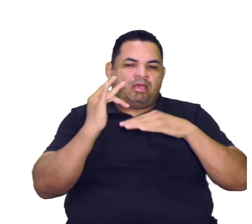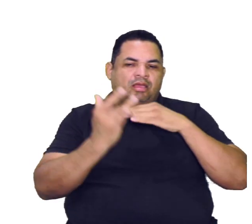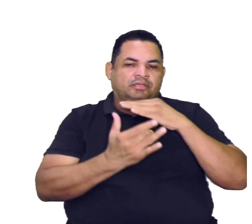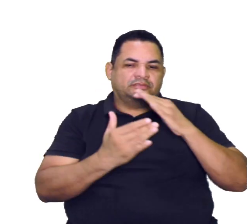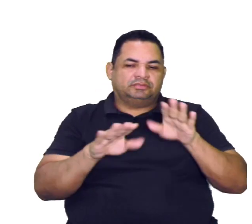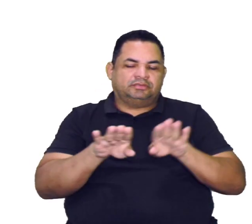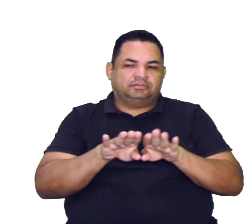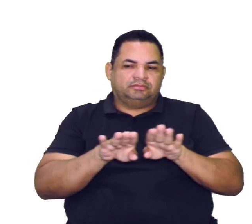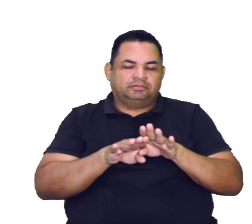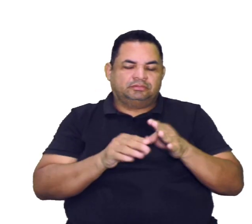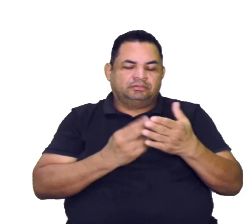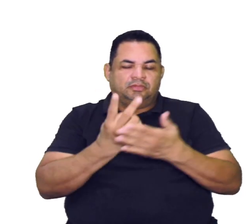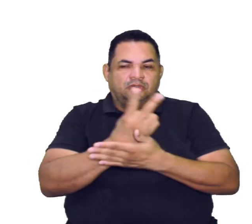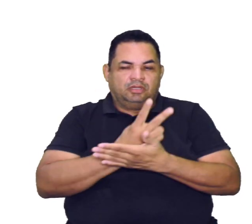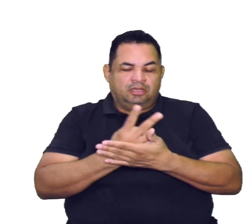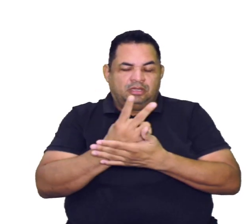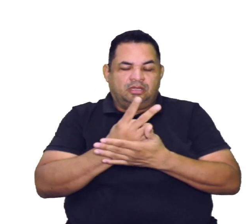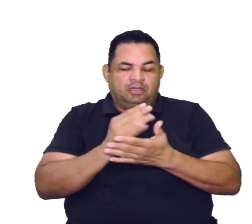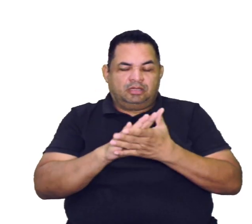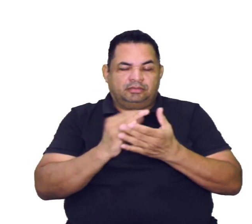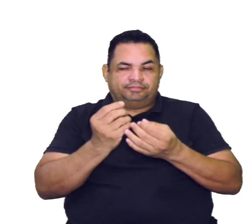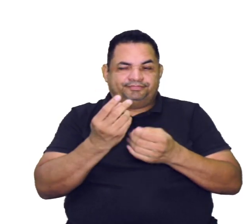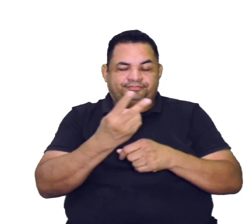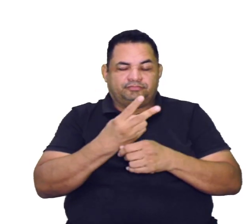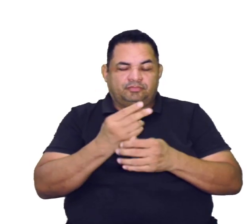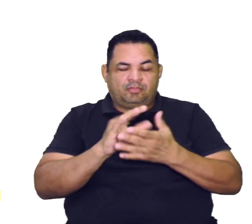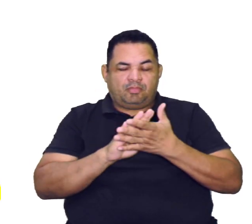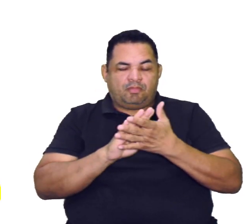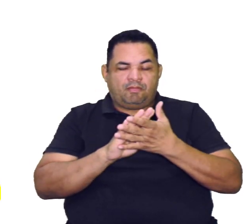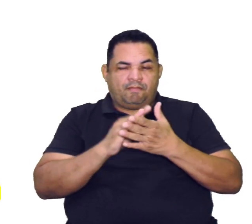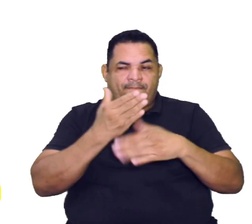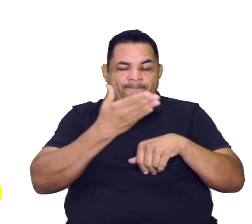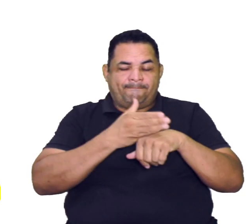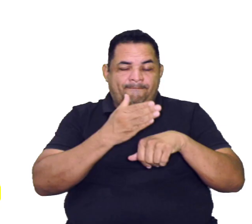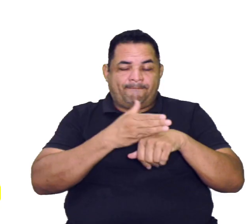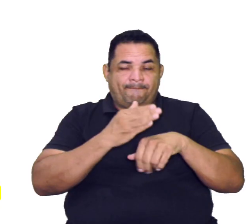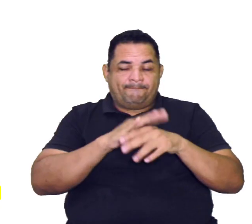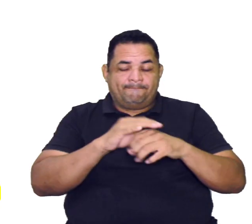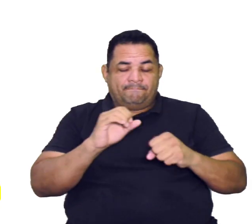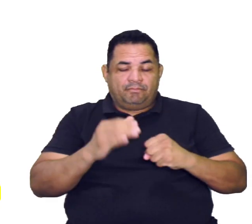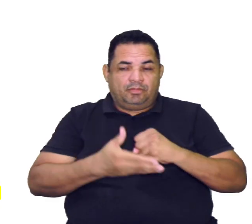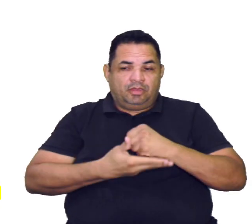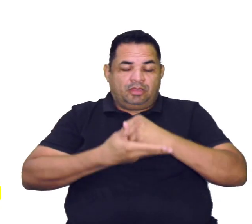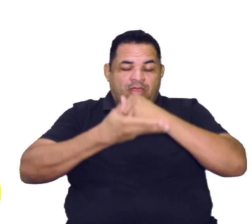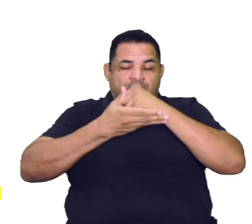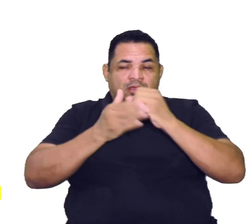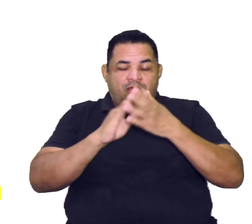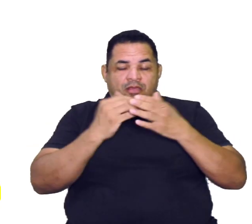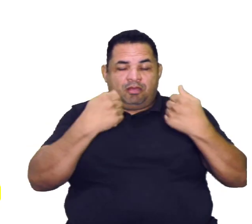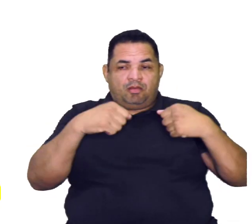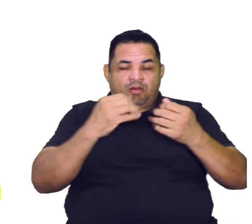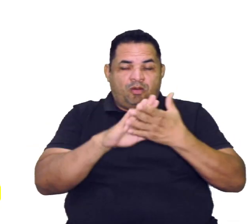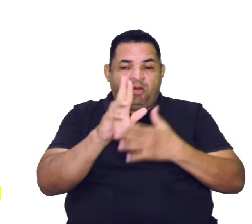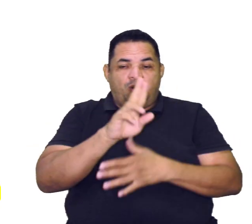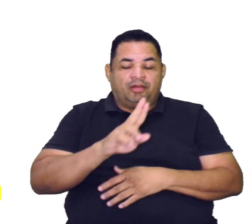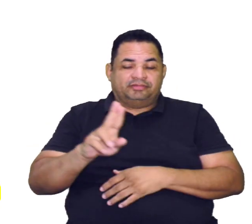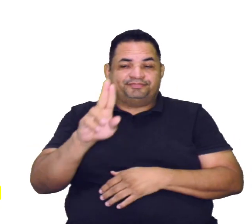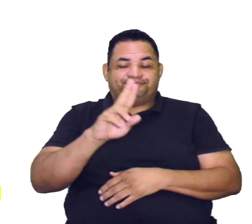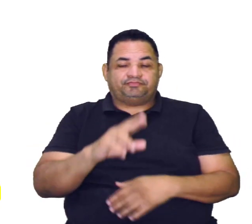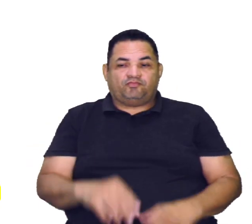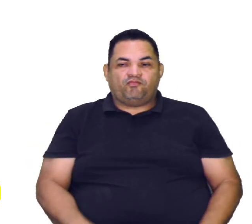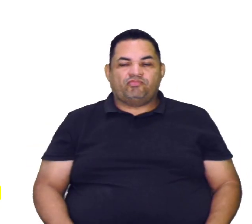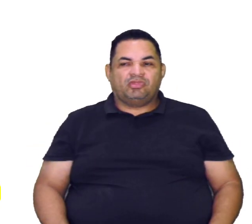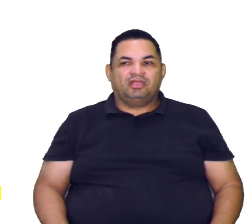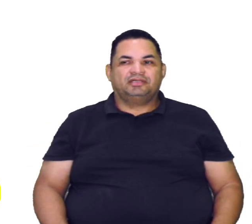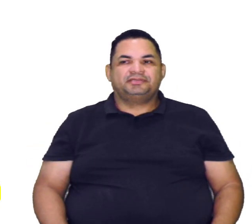práticas, e a gente vai buscar aí práticas que sejam práticas sustentáveis, que eu possa me utilizar